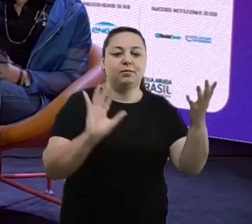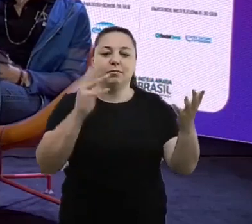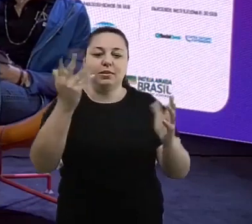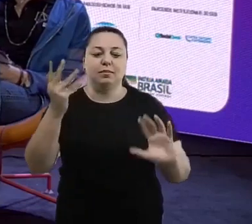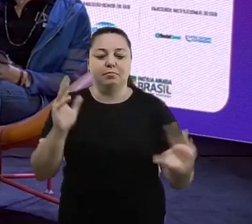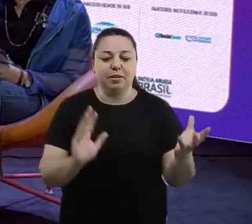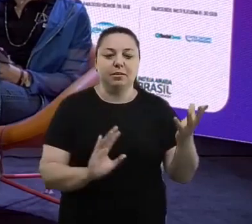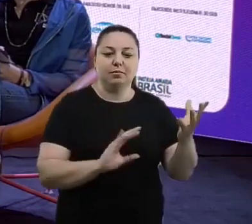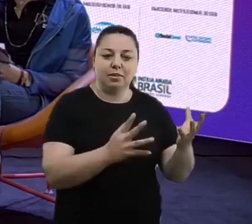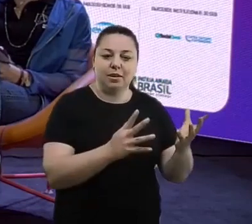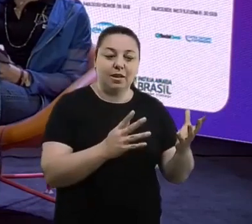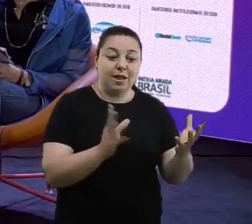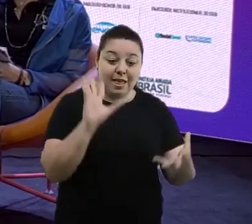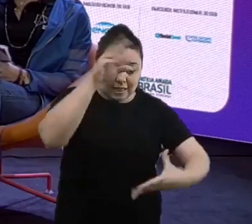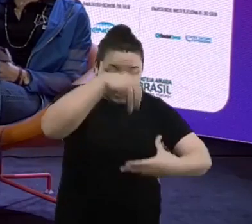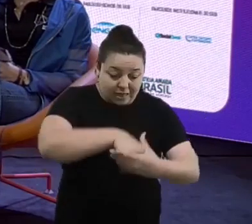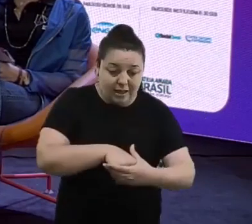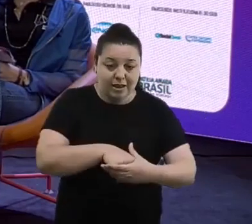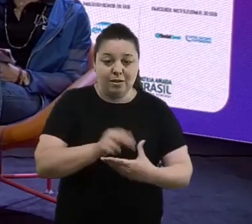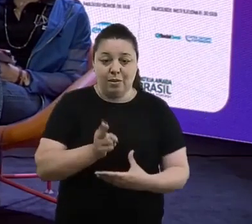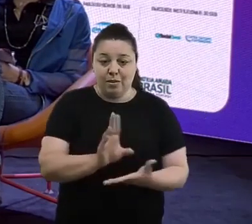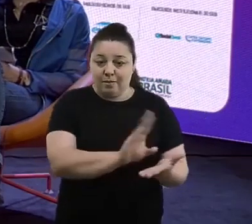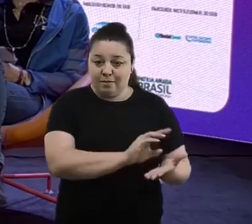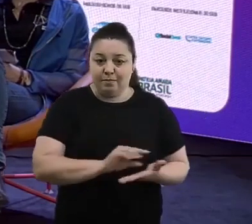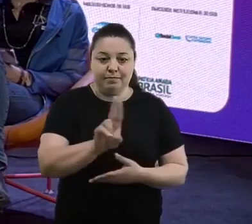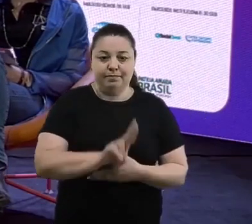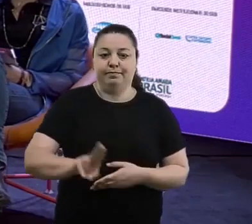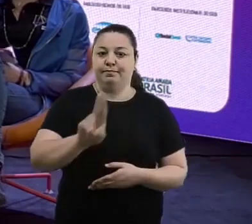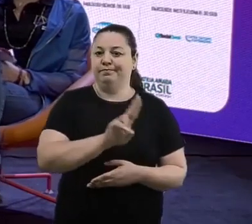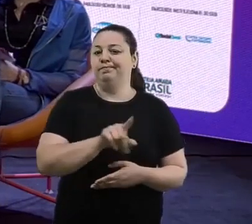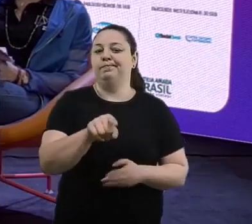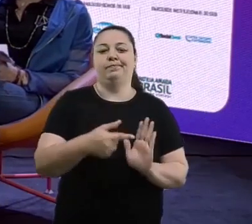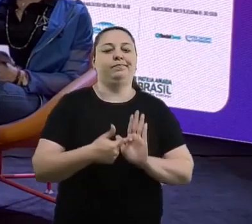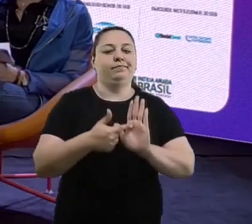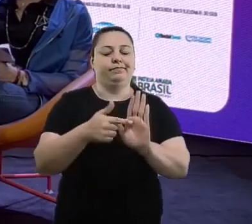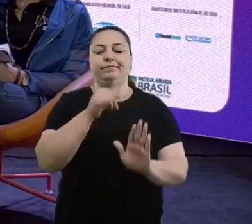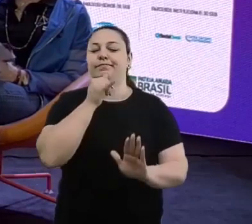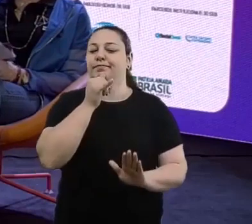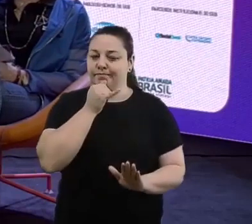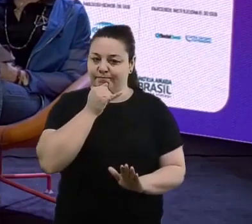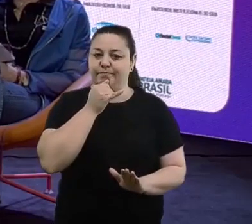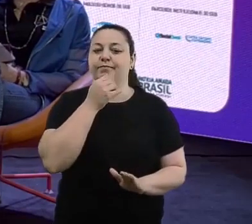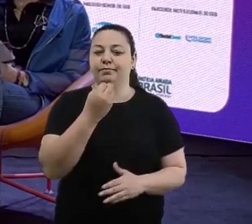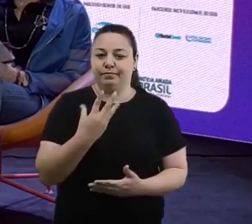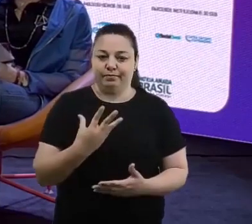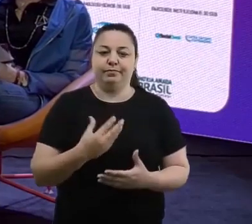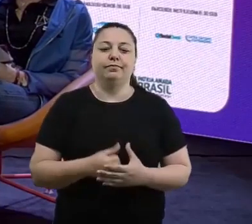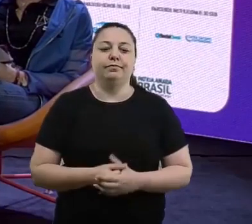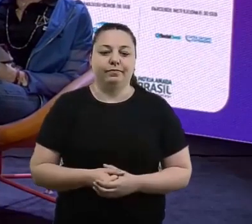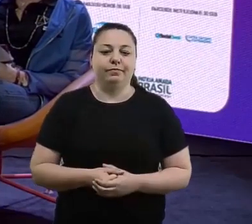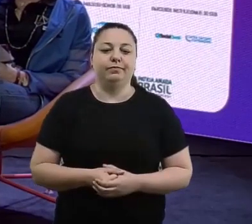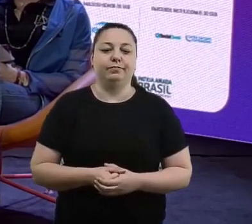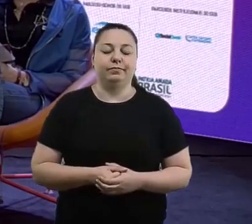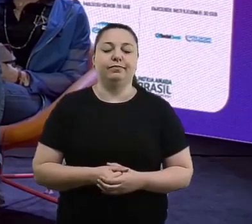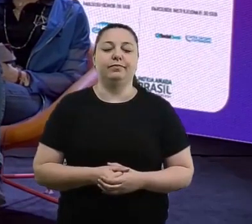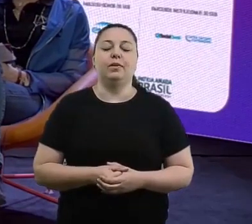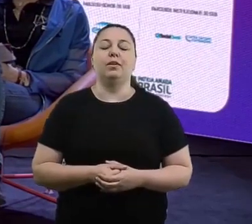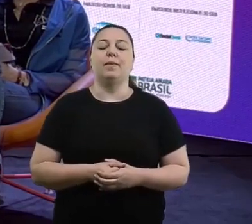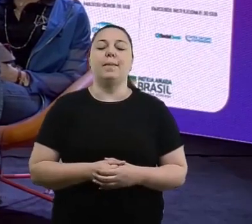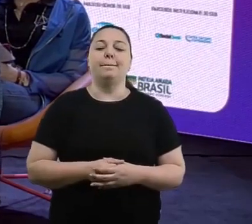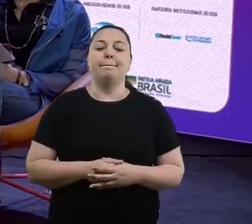faixa crítica onde deveria realmente ser emitido um alerta para o gestor público e, posteriormente, para o mercado também, como eu vou mostrar mais adiante.